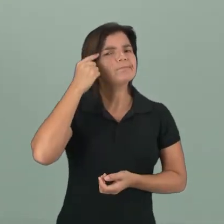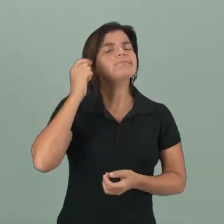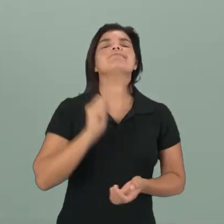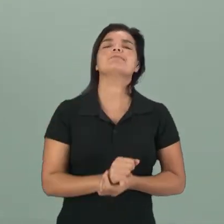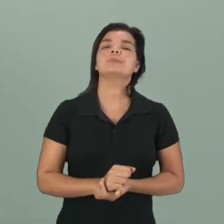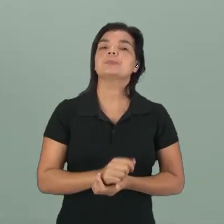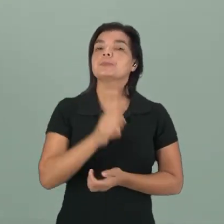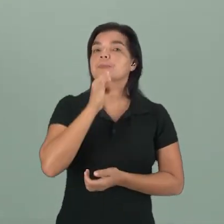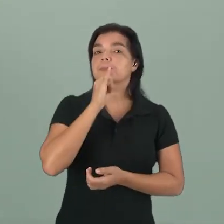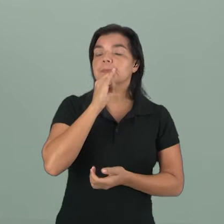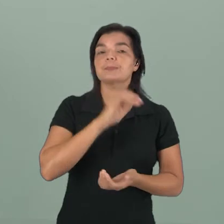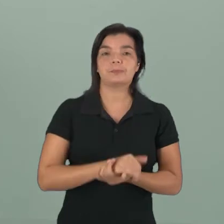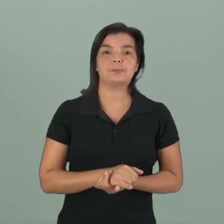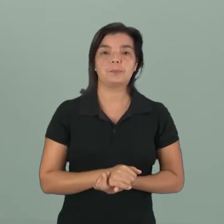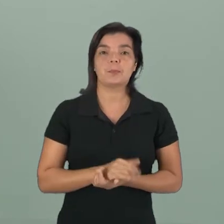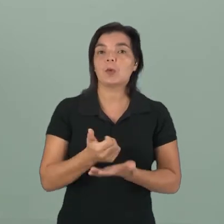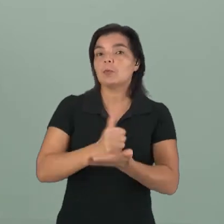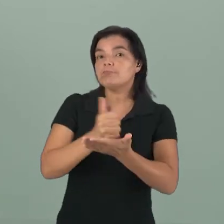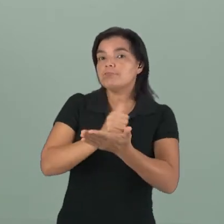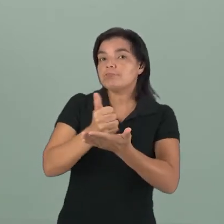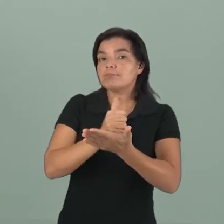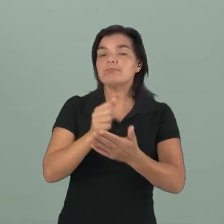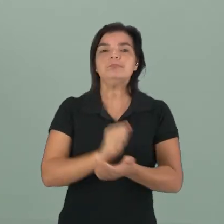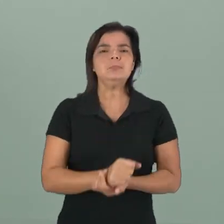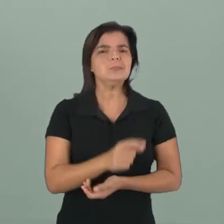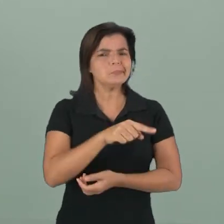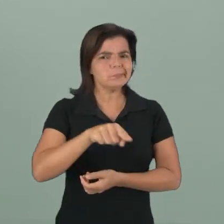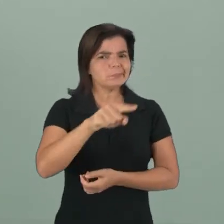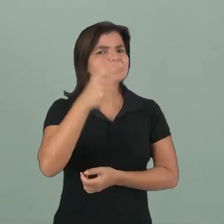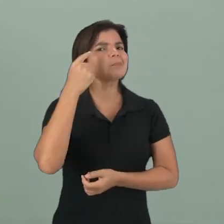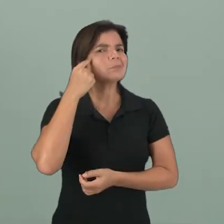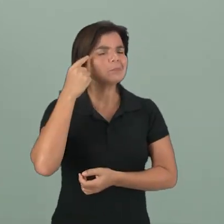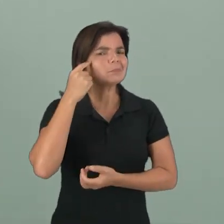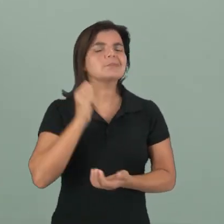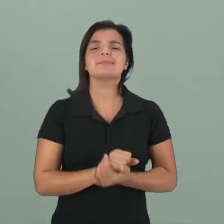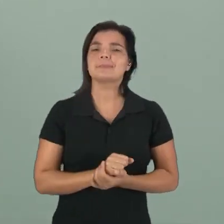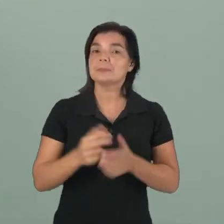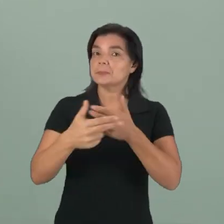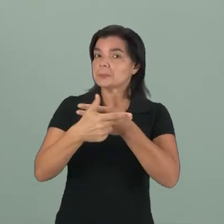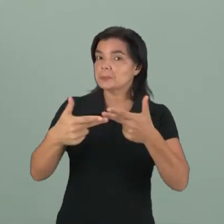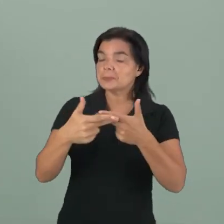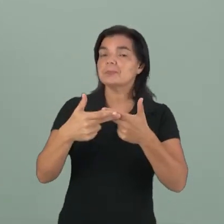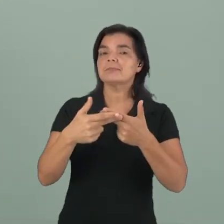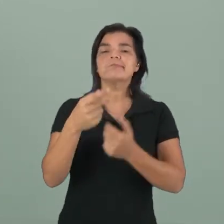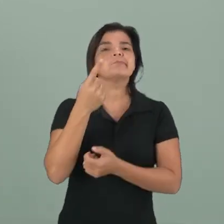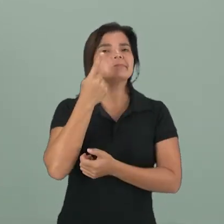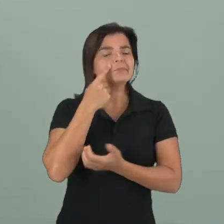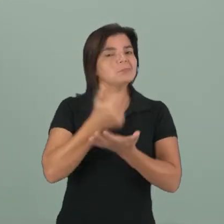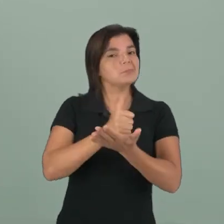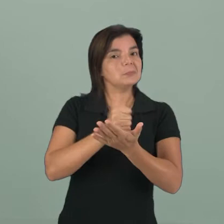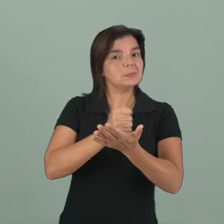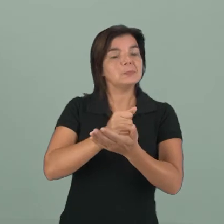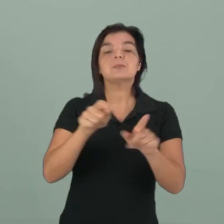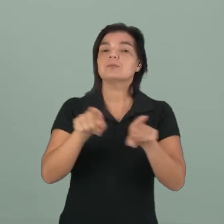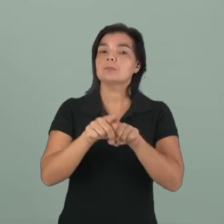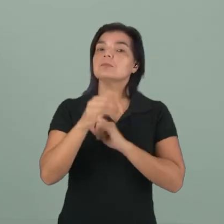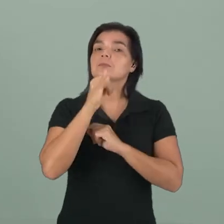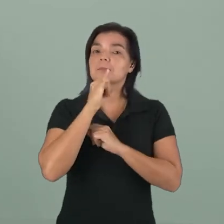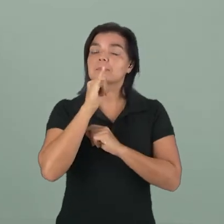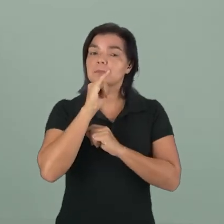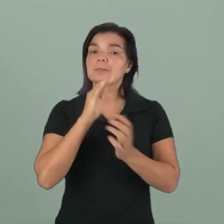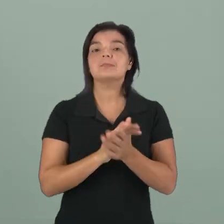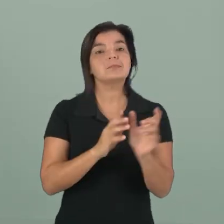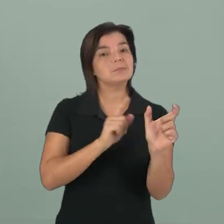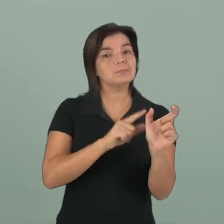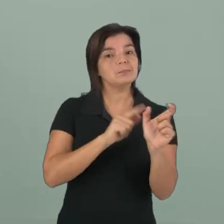áreas, então. Por exemplo, na área dos jogos, você consegue pensar em alguma coisa que veio dos jogos e que é exemplo de